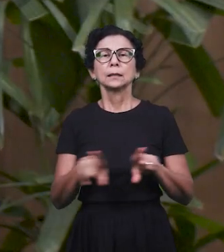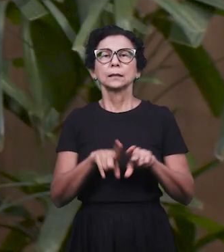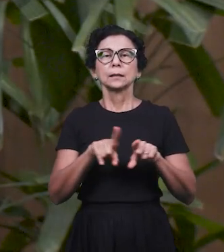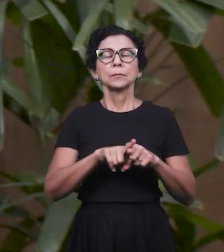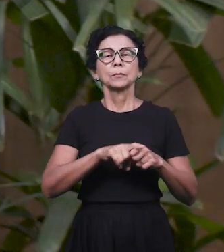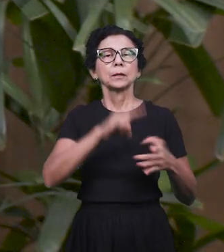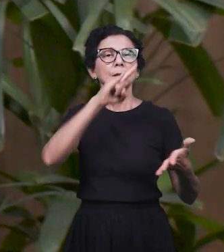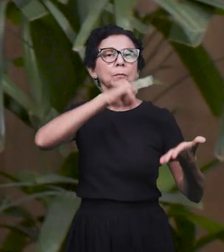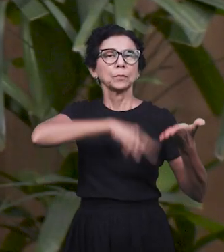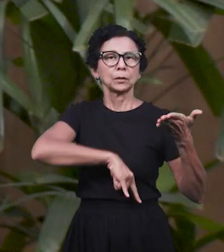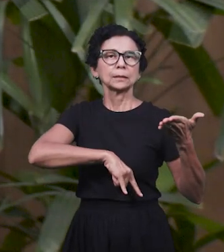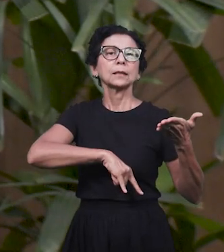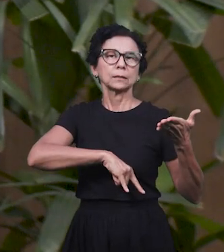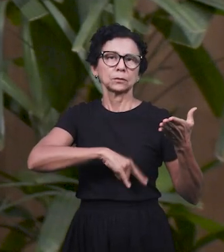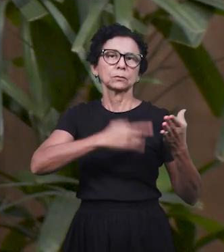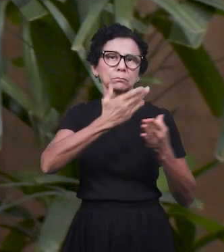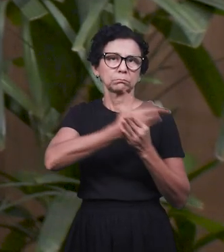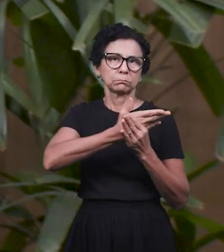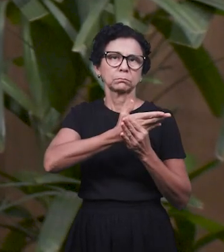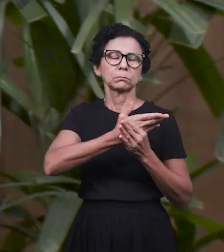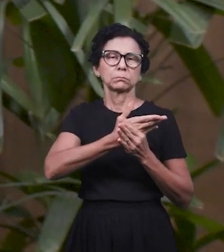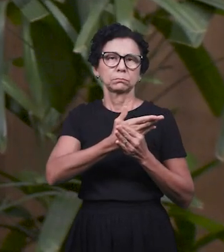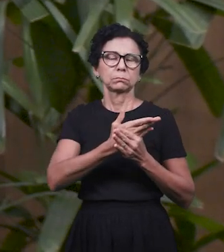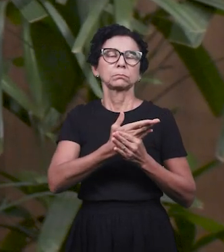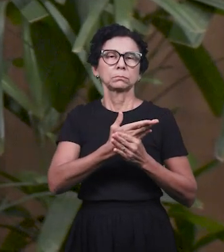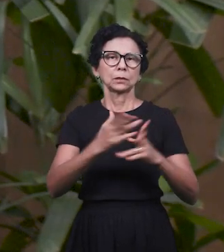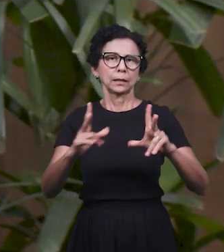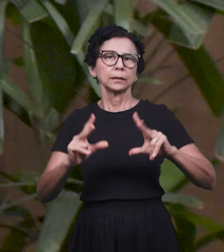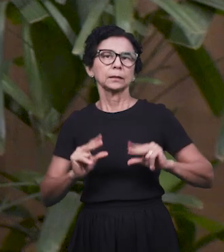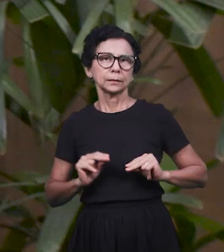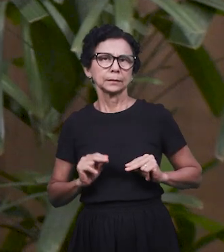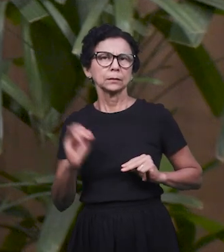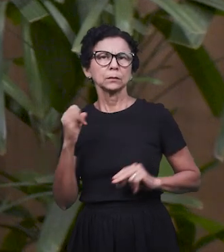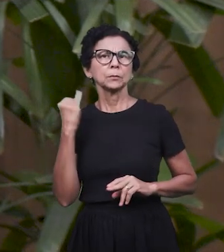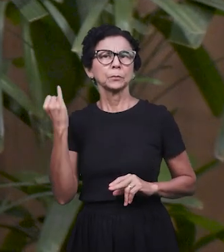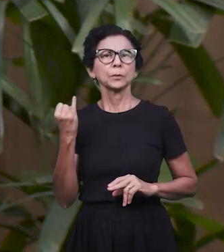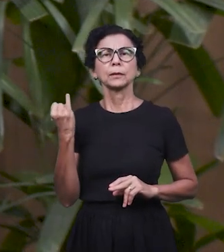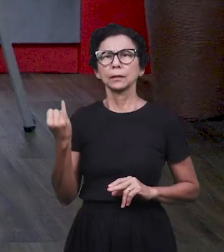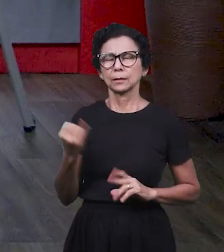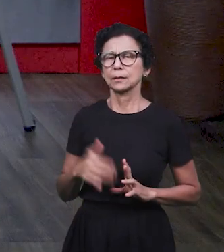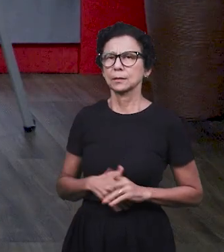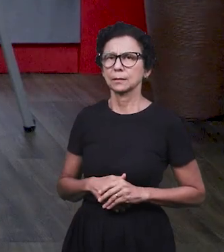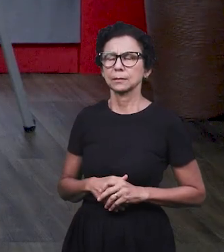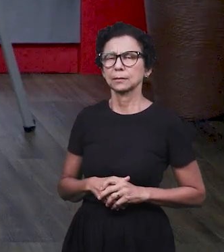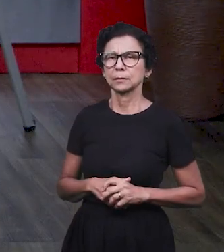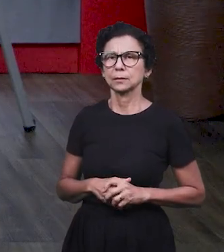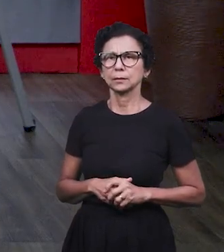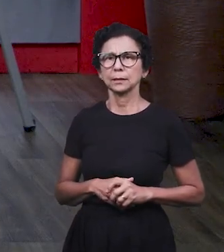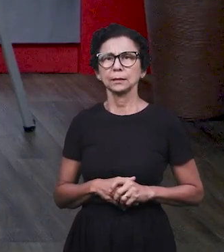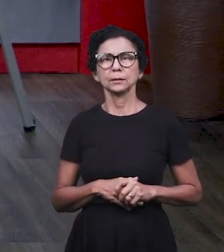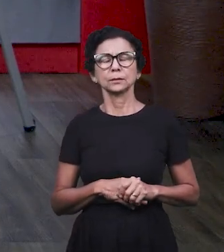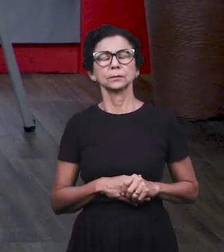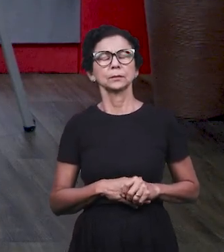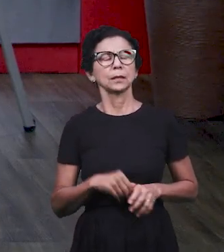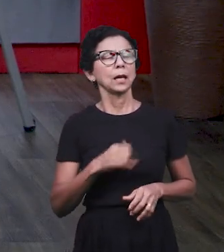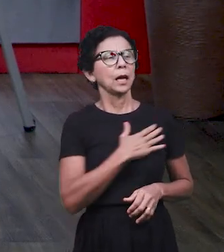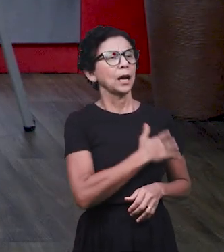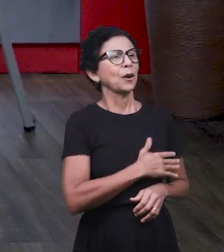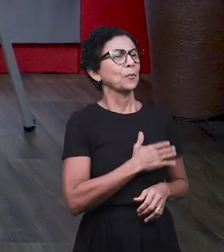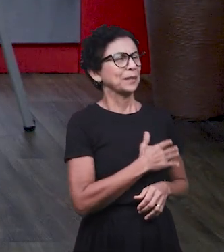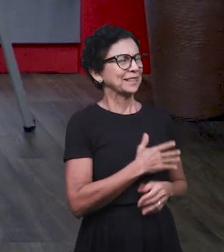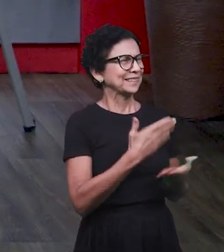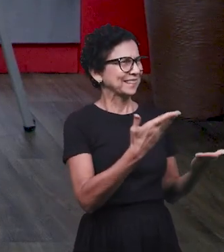inventário. E hoje vamos falar sobre a importância do processo de inventário. Dr. Maurício, é um prazer ter o senhor conosco. Eu